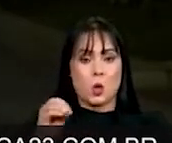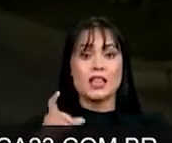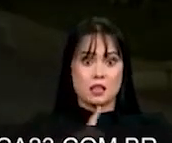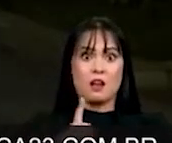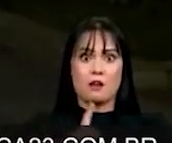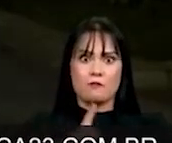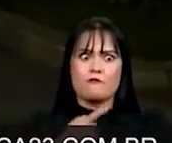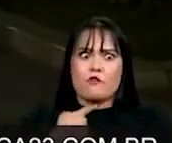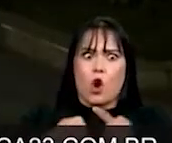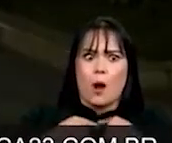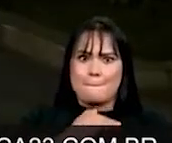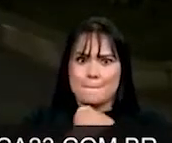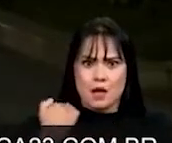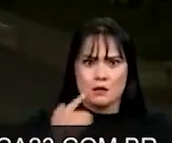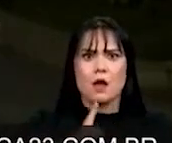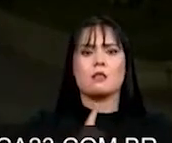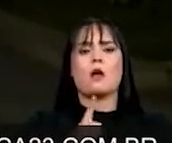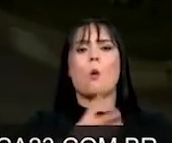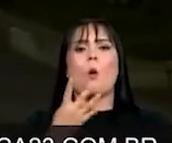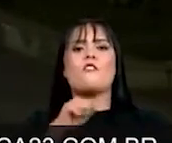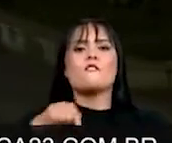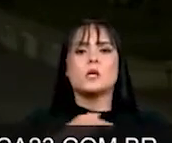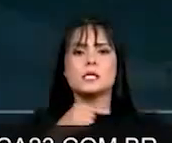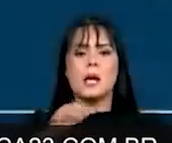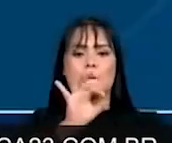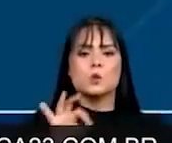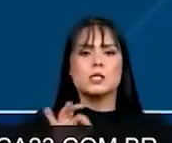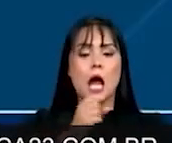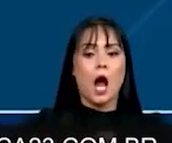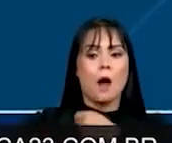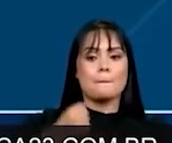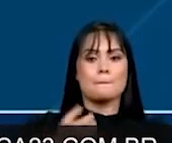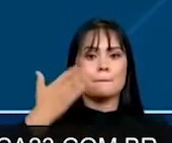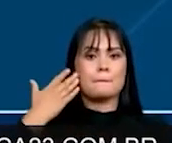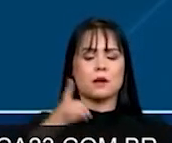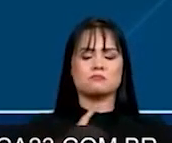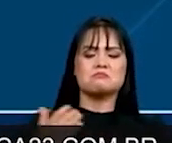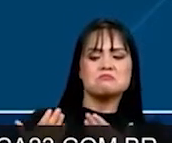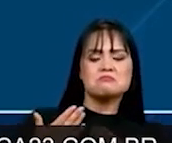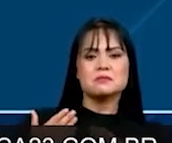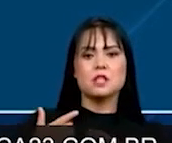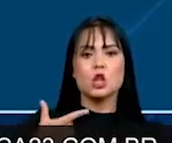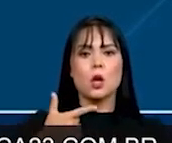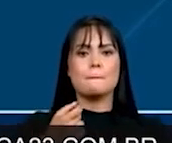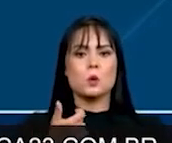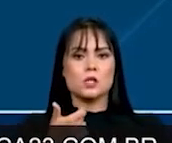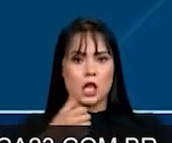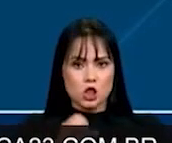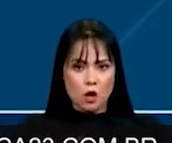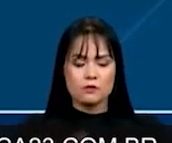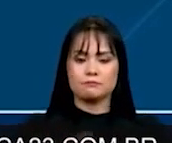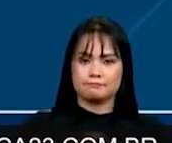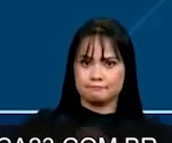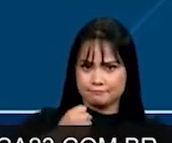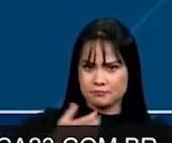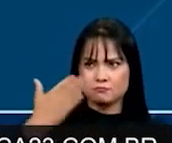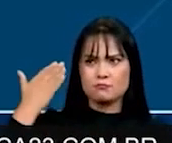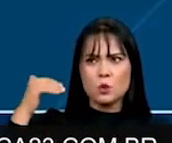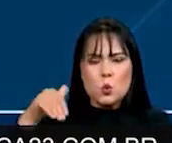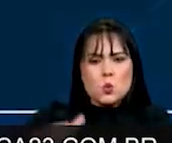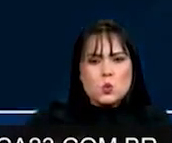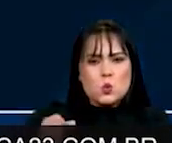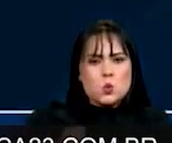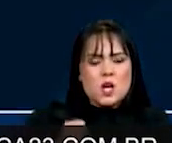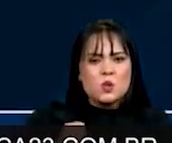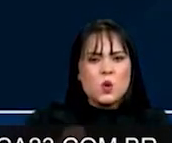de matar, foi de 4,7% no ano passado, em comparação com 2019, o último ano antes